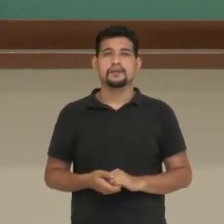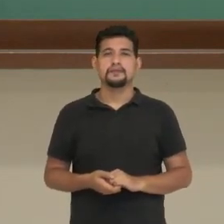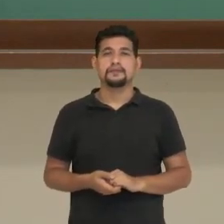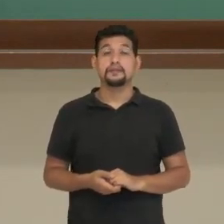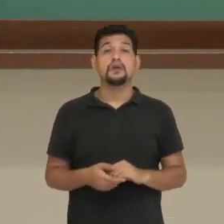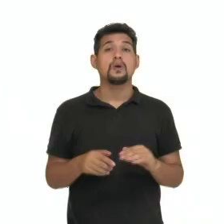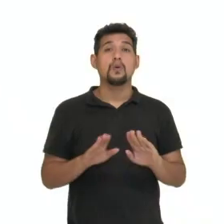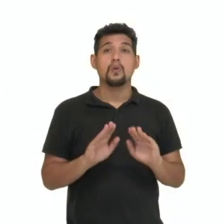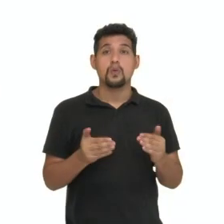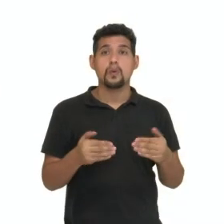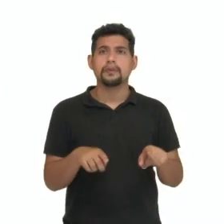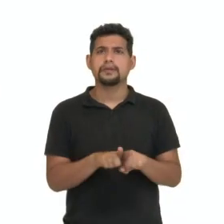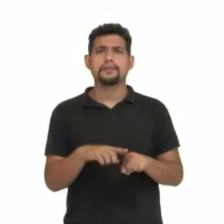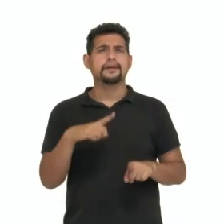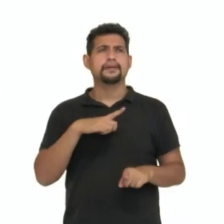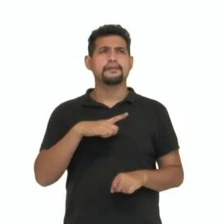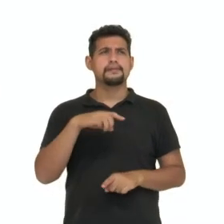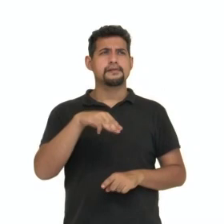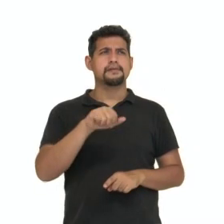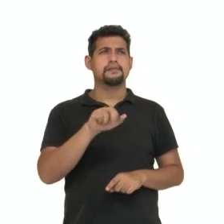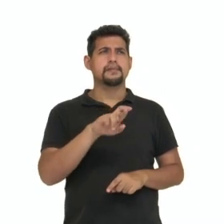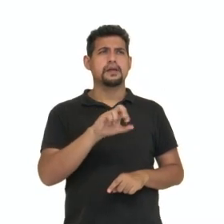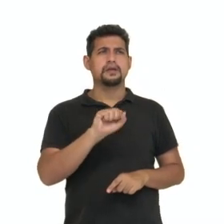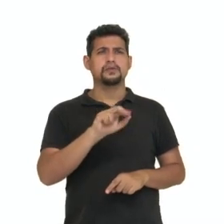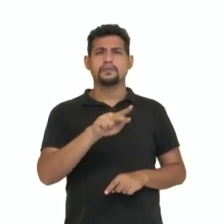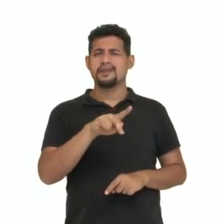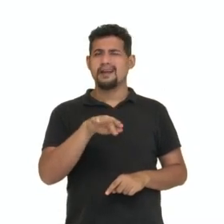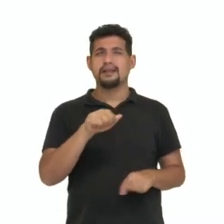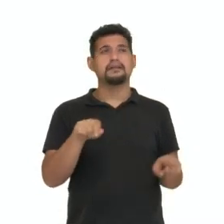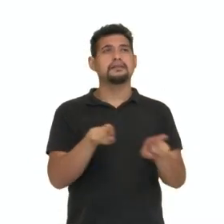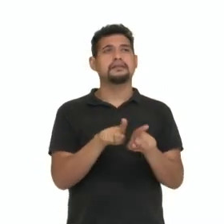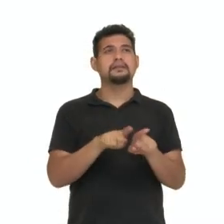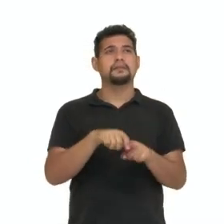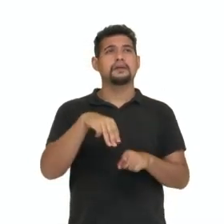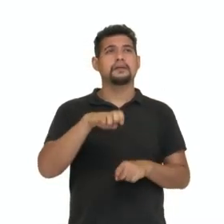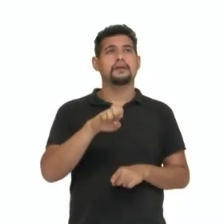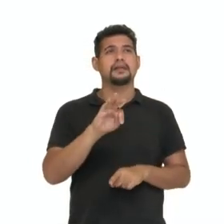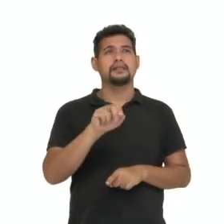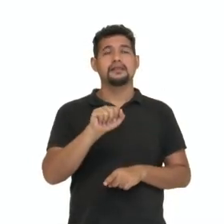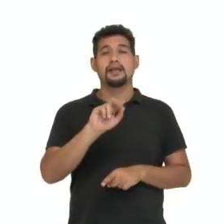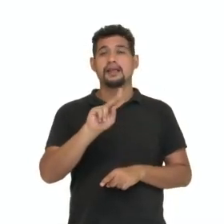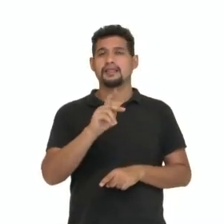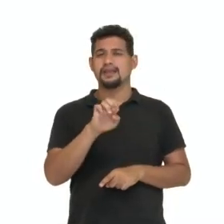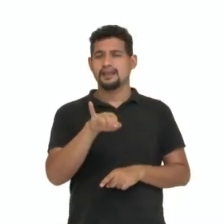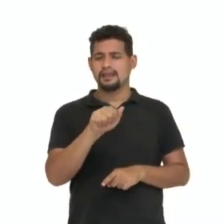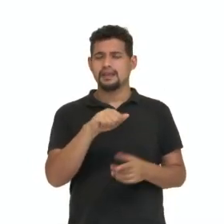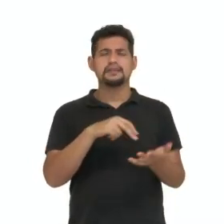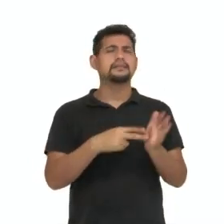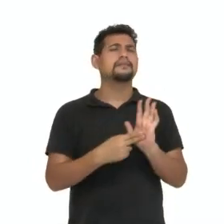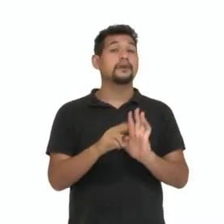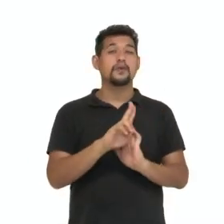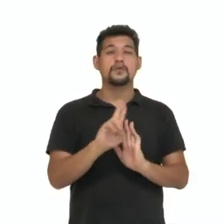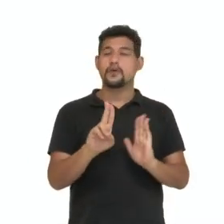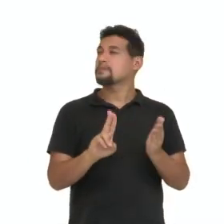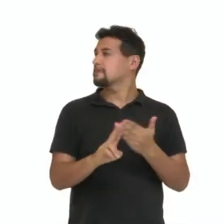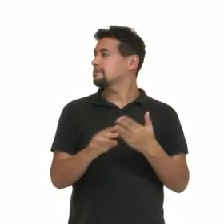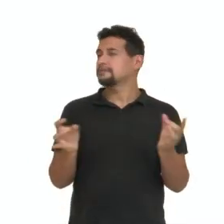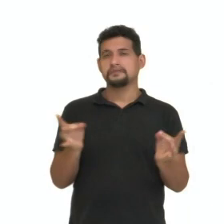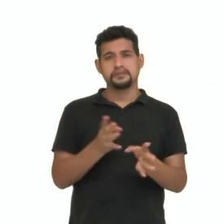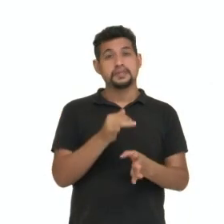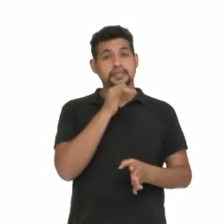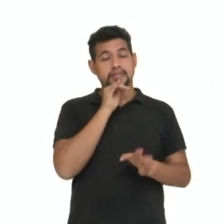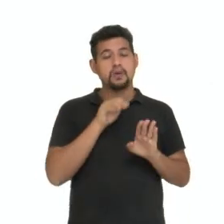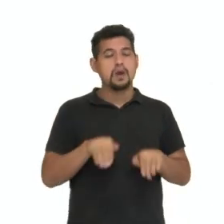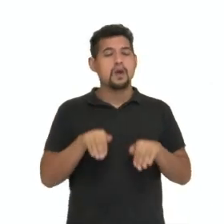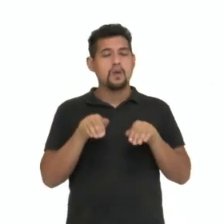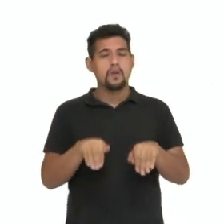O grupo, né, é a marsupiália ou metatéria, né, metateria. São conhecidos como os marsupiais, né, por exemplo, o